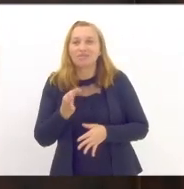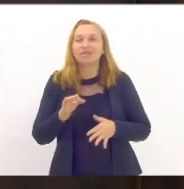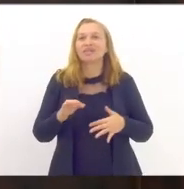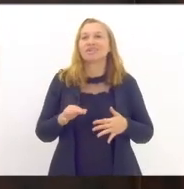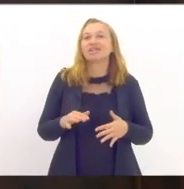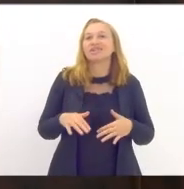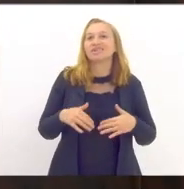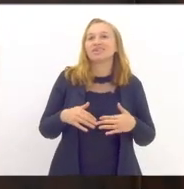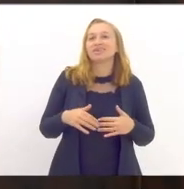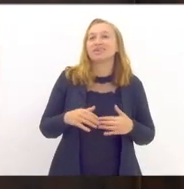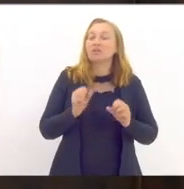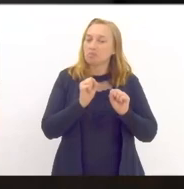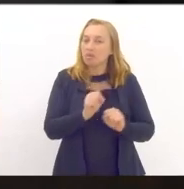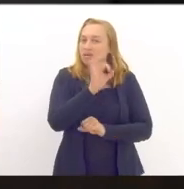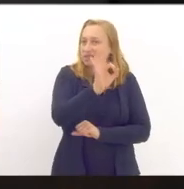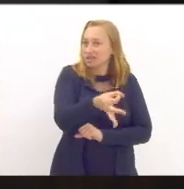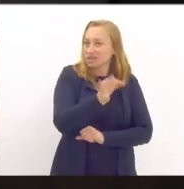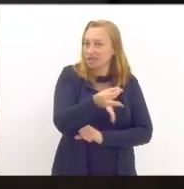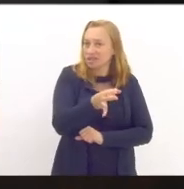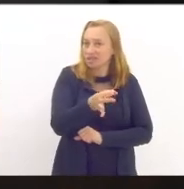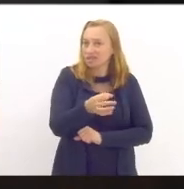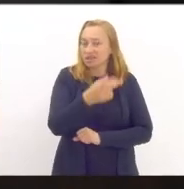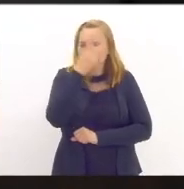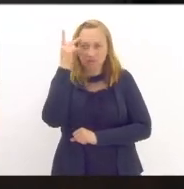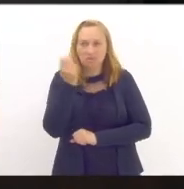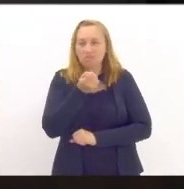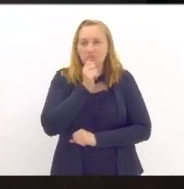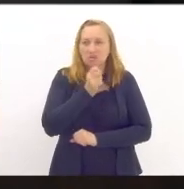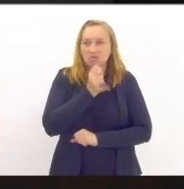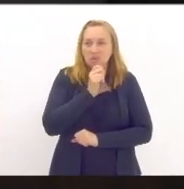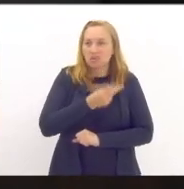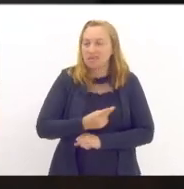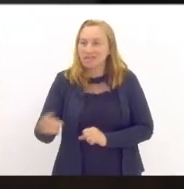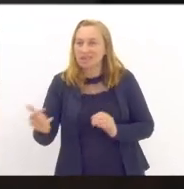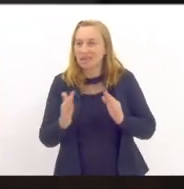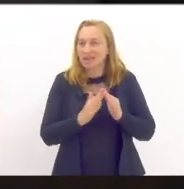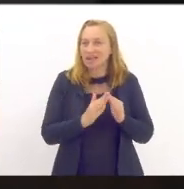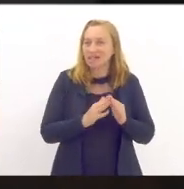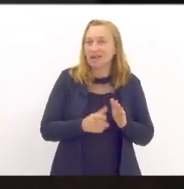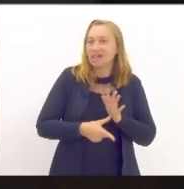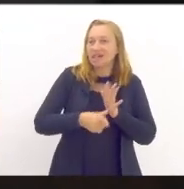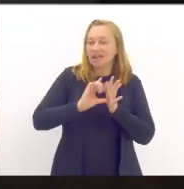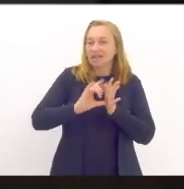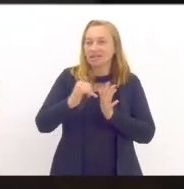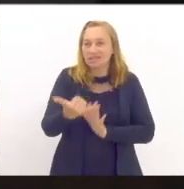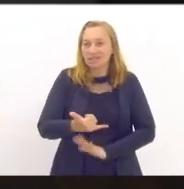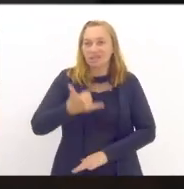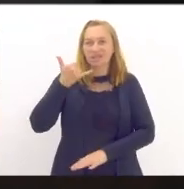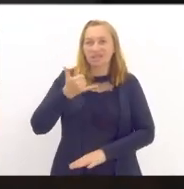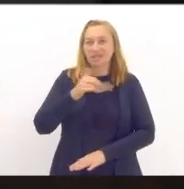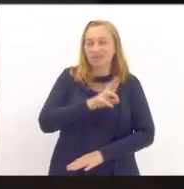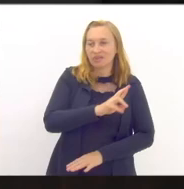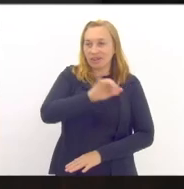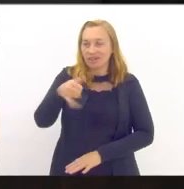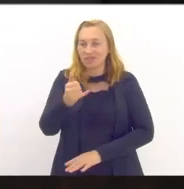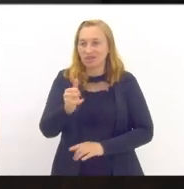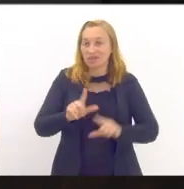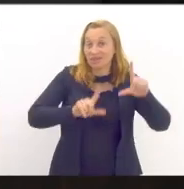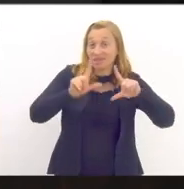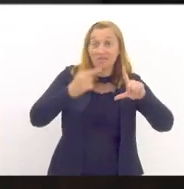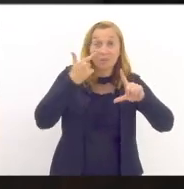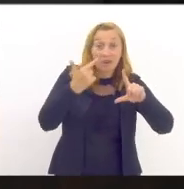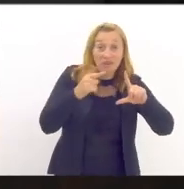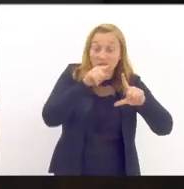E pode ter certeza que ninguém sai daquela casa sem antes ligar o RJTV para